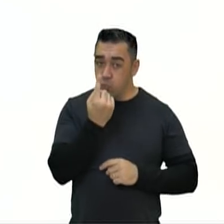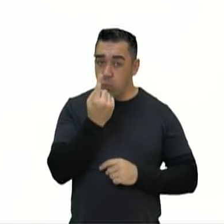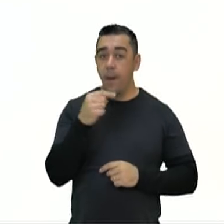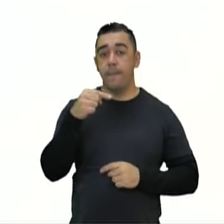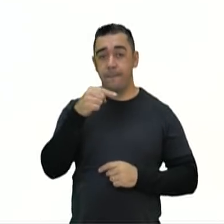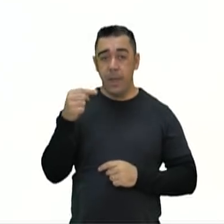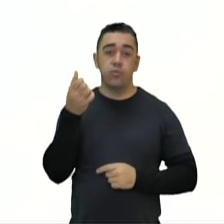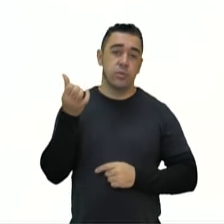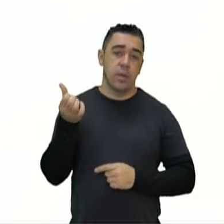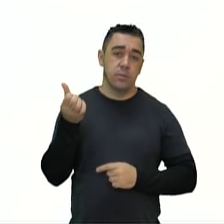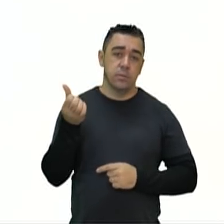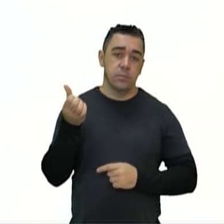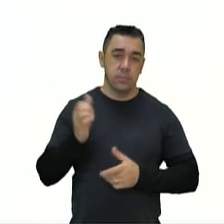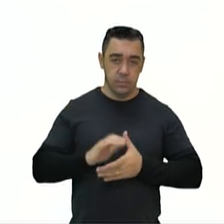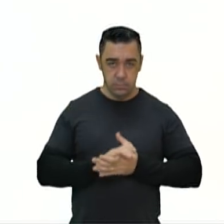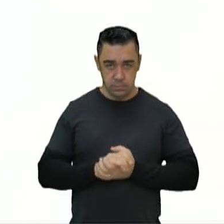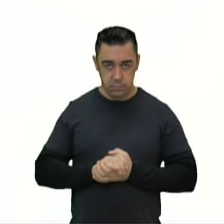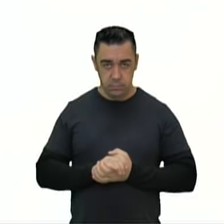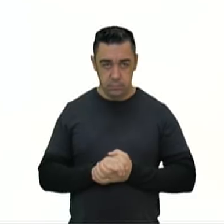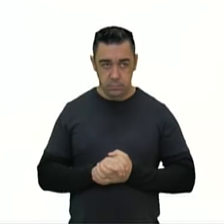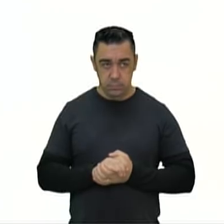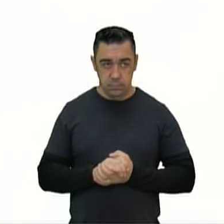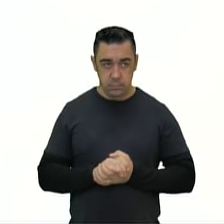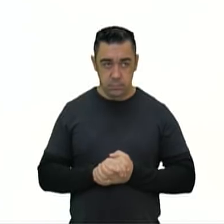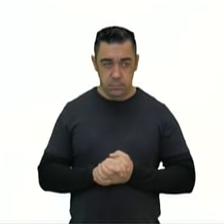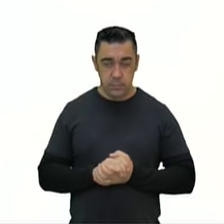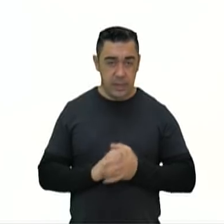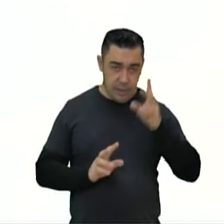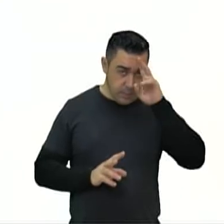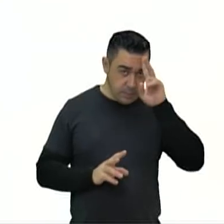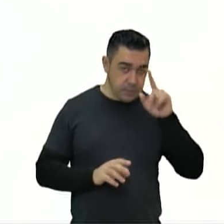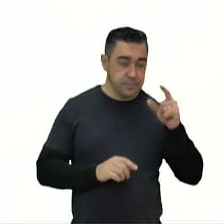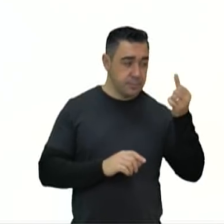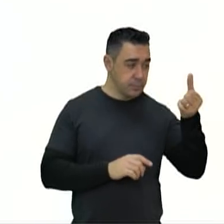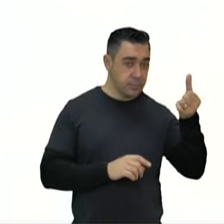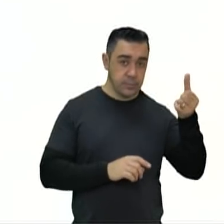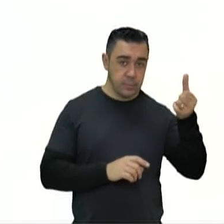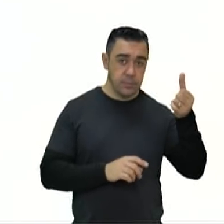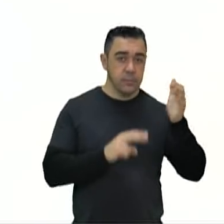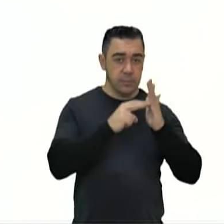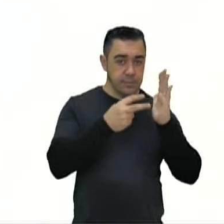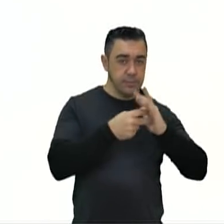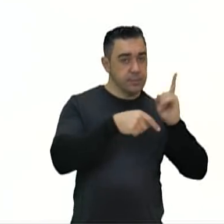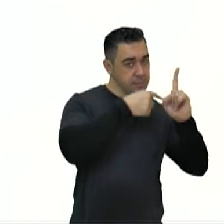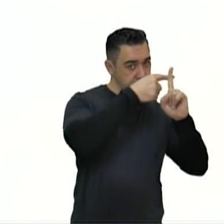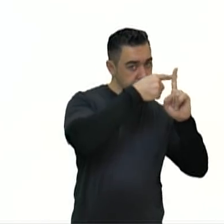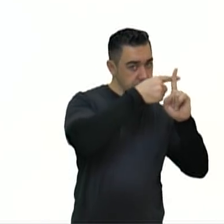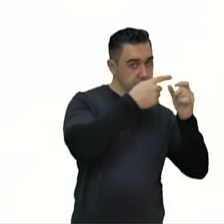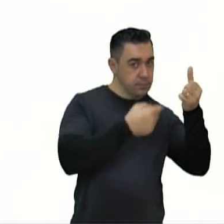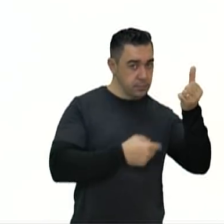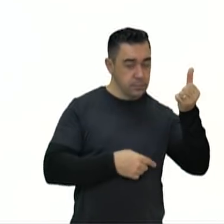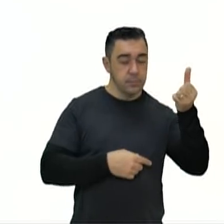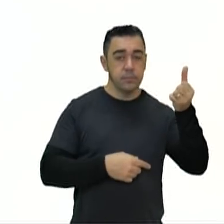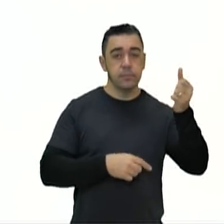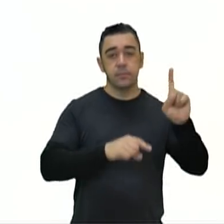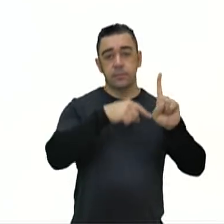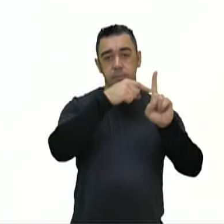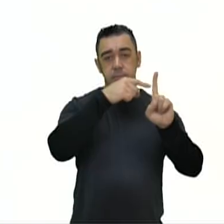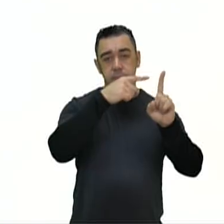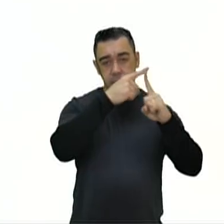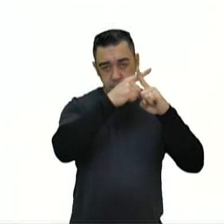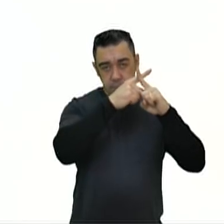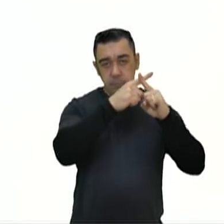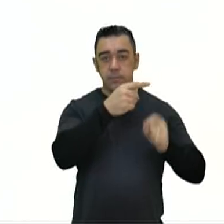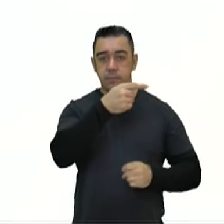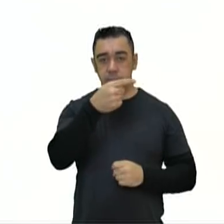dá menos 6. Mais, lembra, quando não tem o sinal na frente, é um número positivo, multiplicado